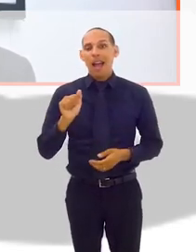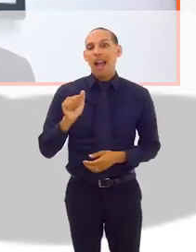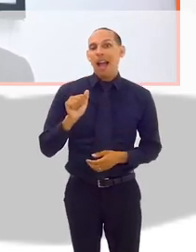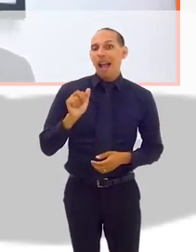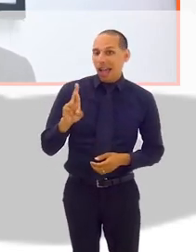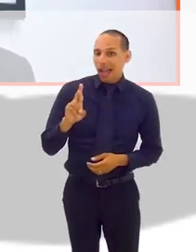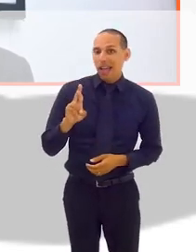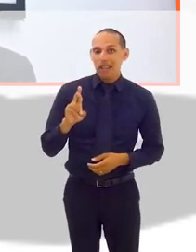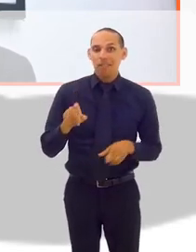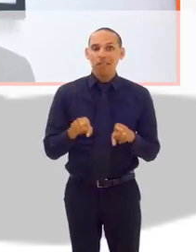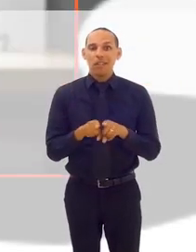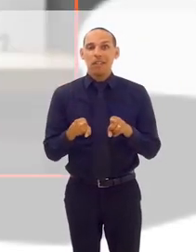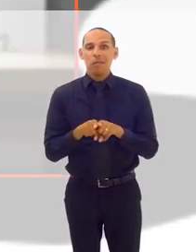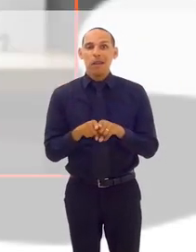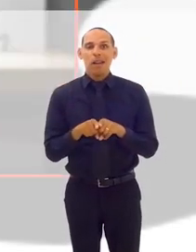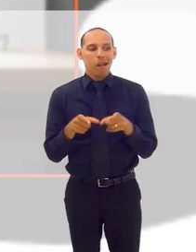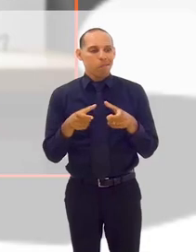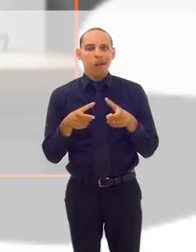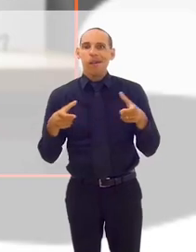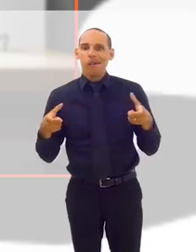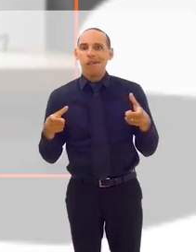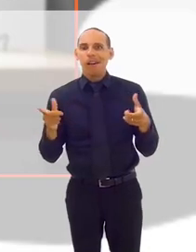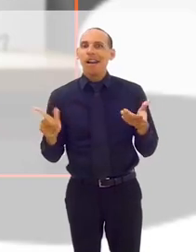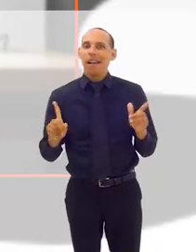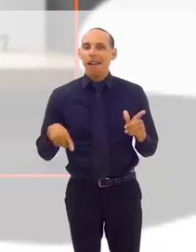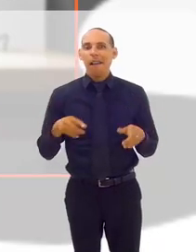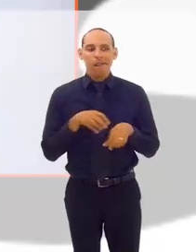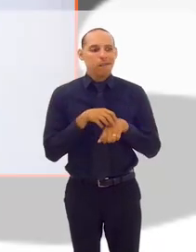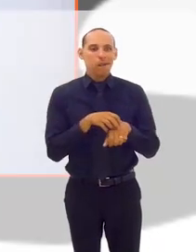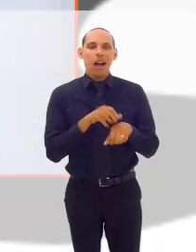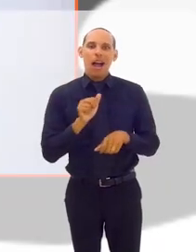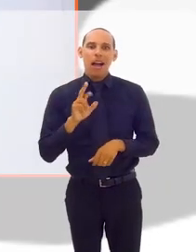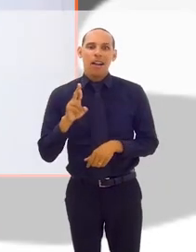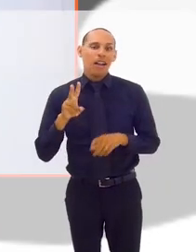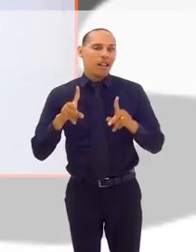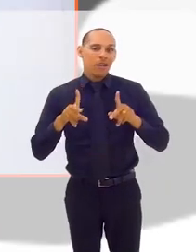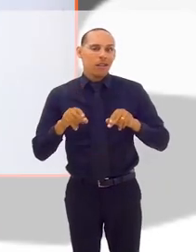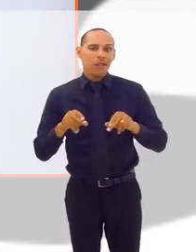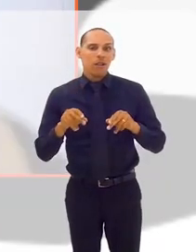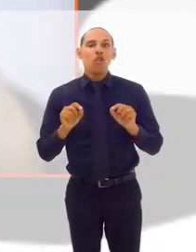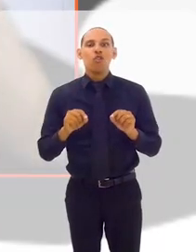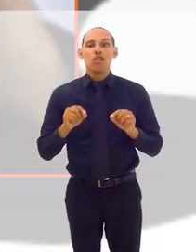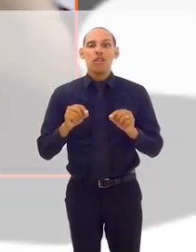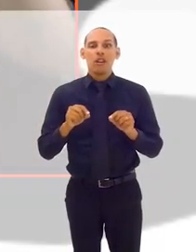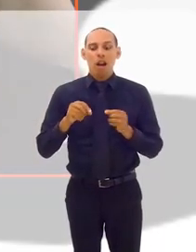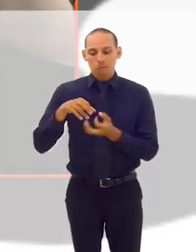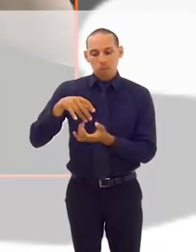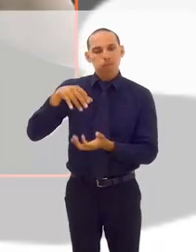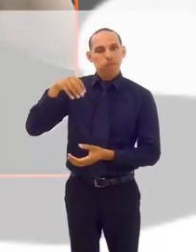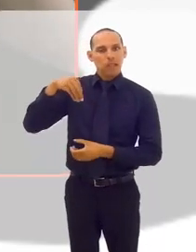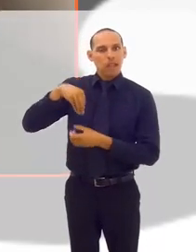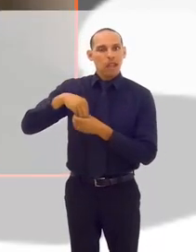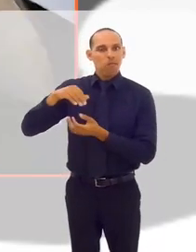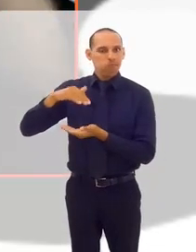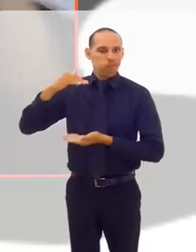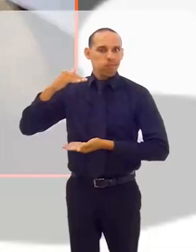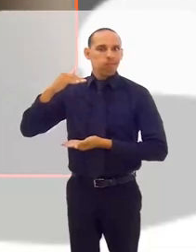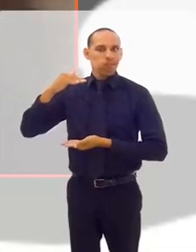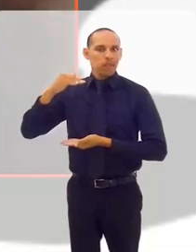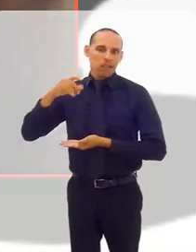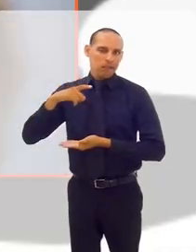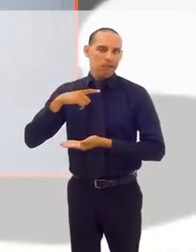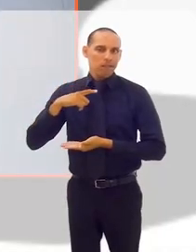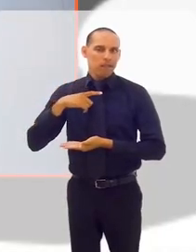ar, se é assim que a gente pode falar, né? Porque a embalagem, ela tem um volume ocupacional que dentro